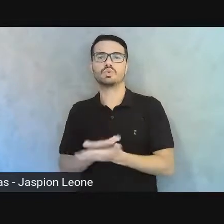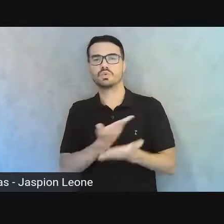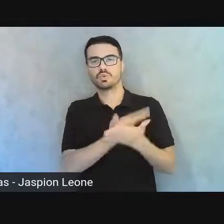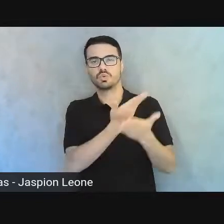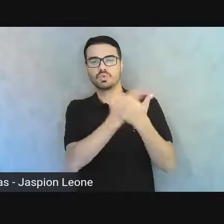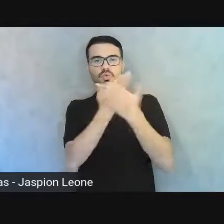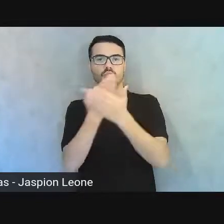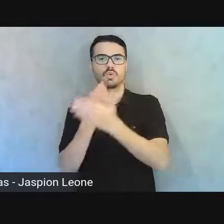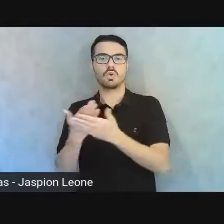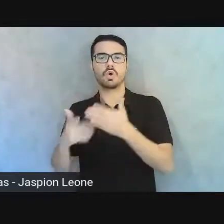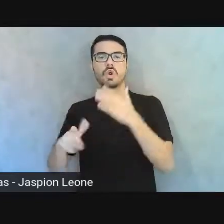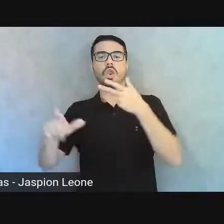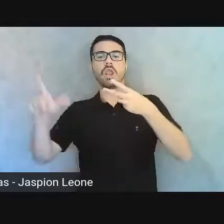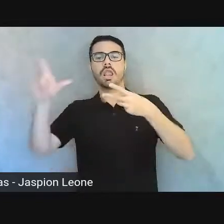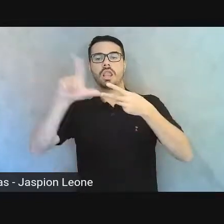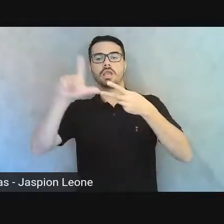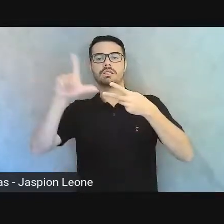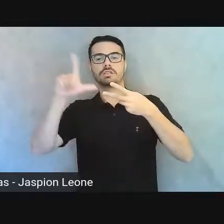Estados Unidos. Ela é